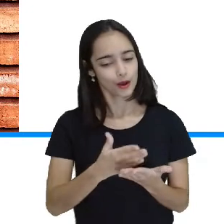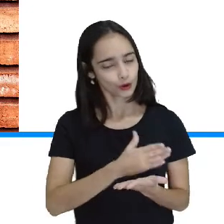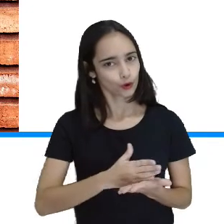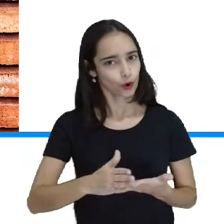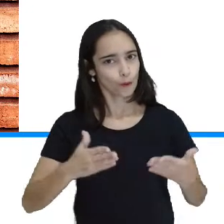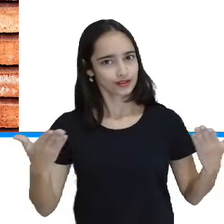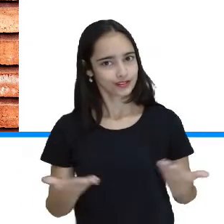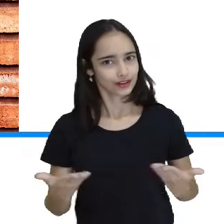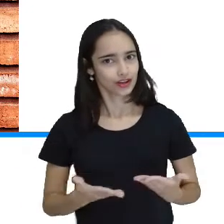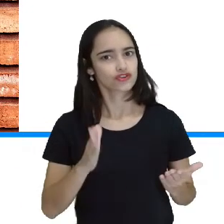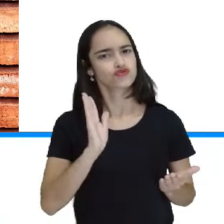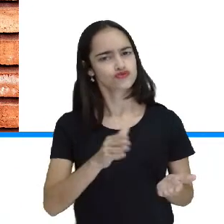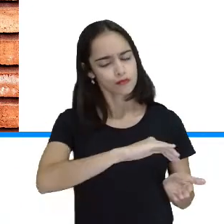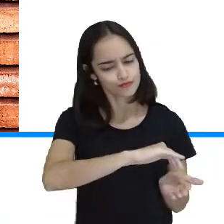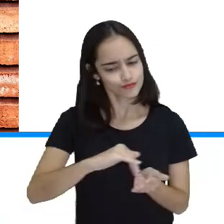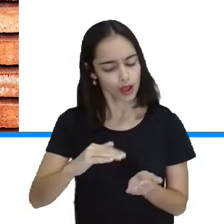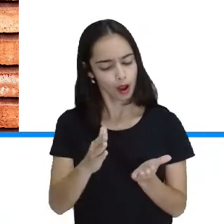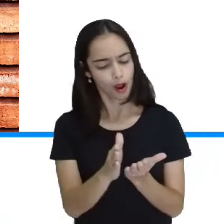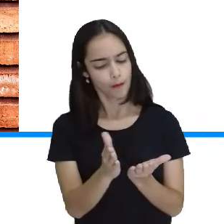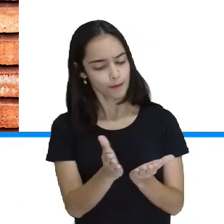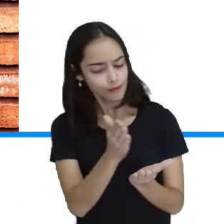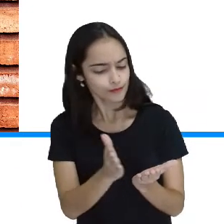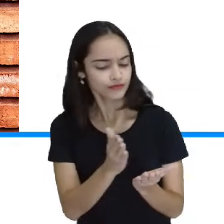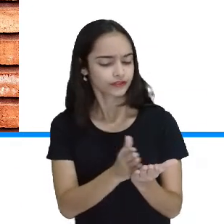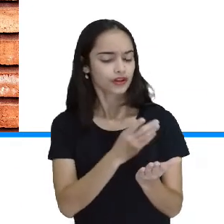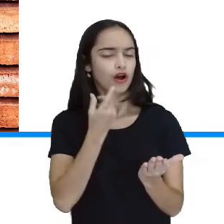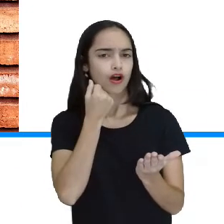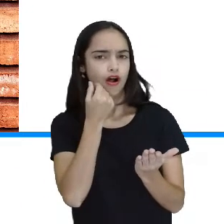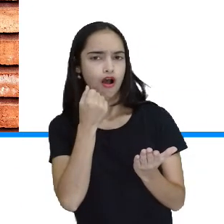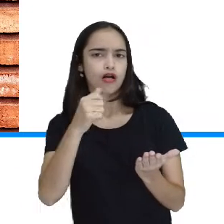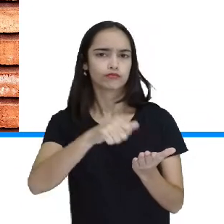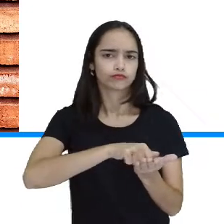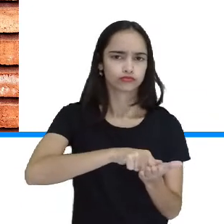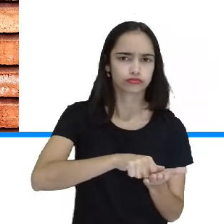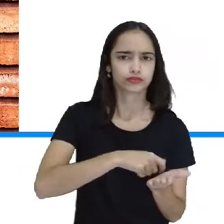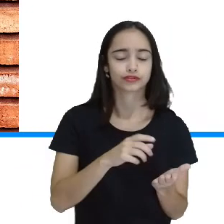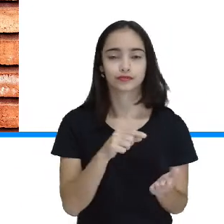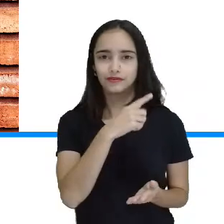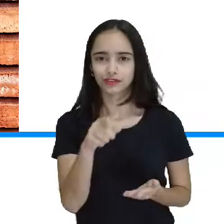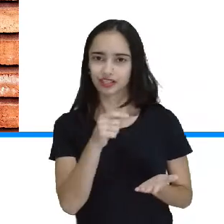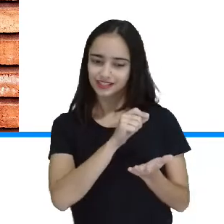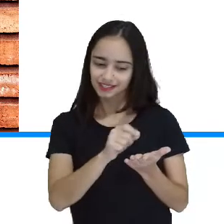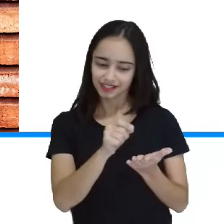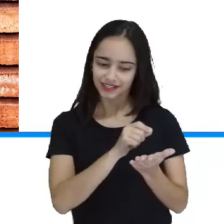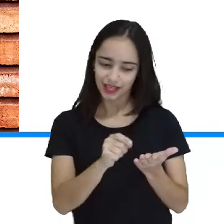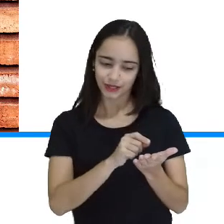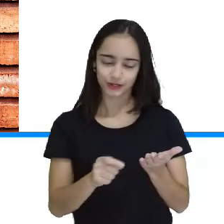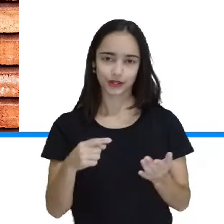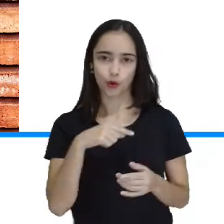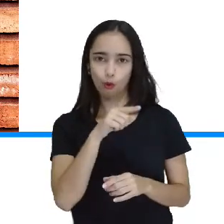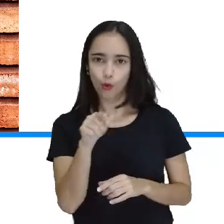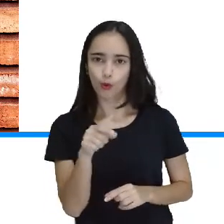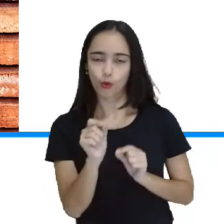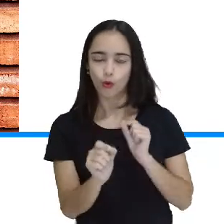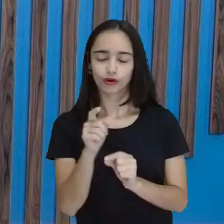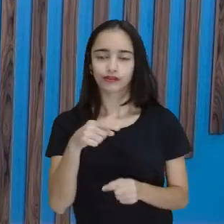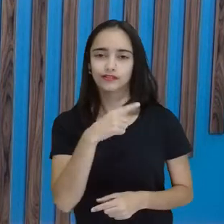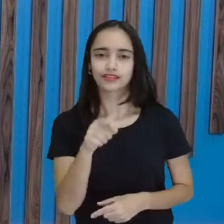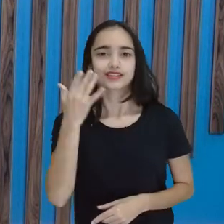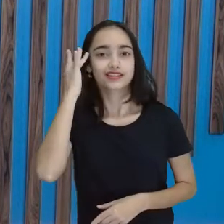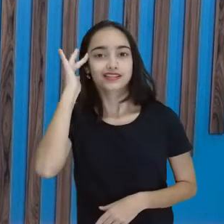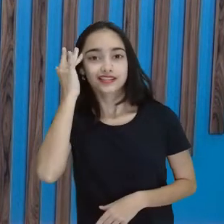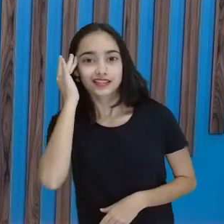com você? Aqui desse lado está ótimo. Eu estou aguardando a participação de vocês. E tenho certeza que vocês já estão aí tudo